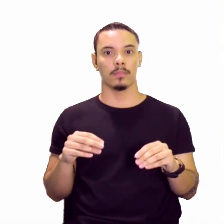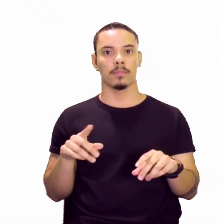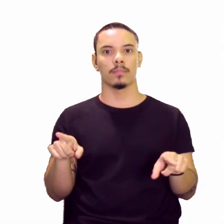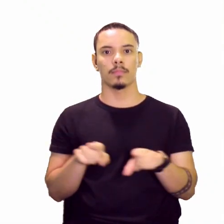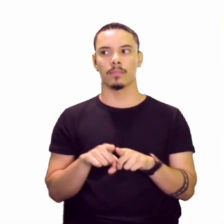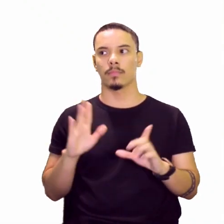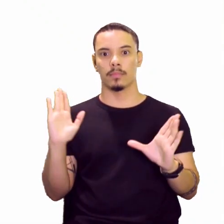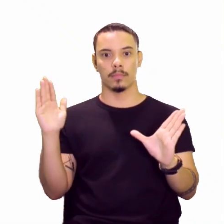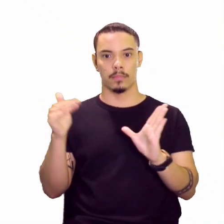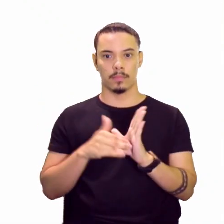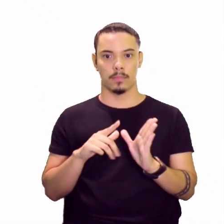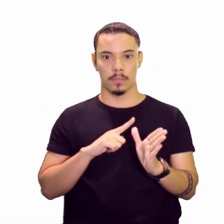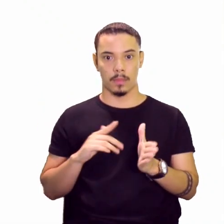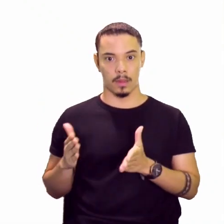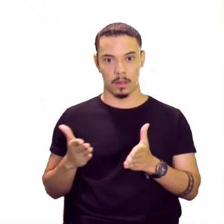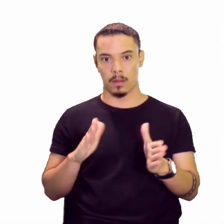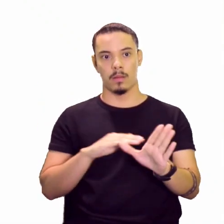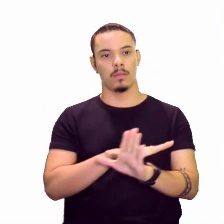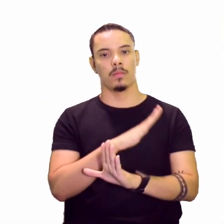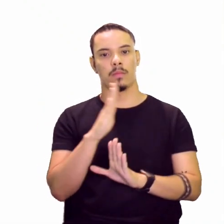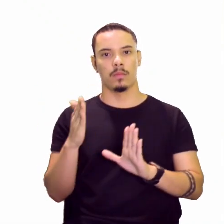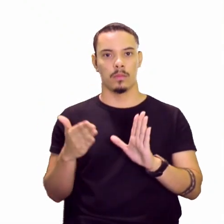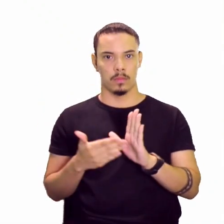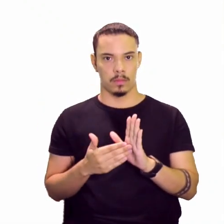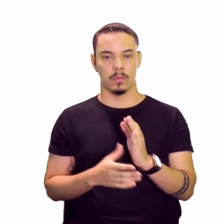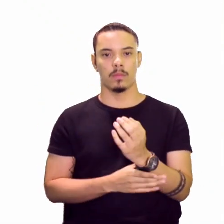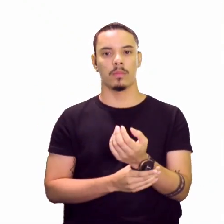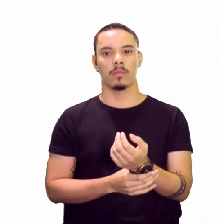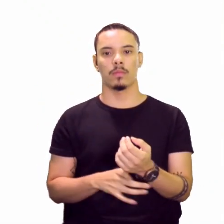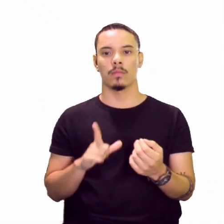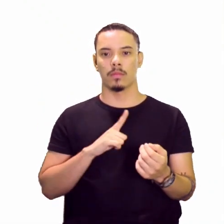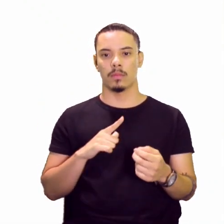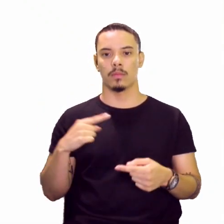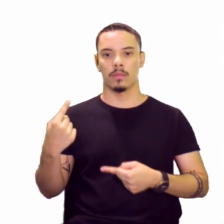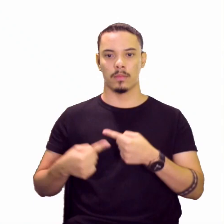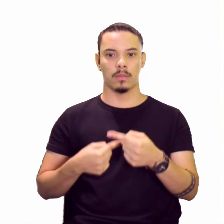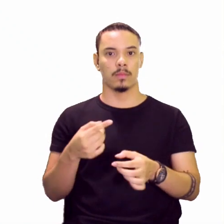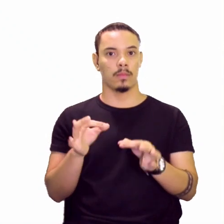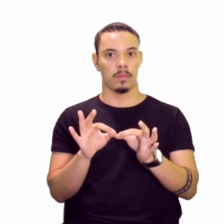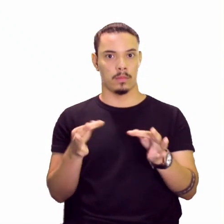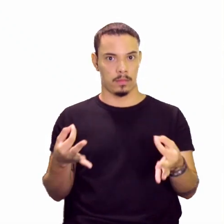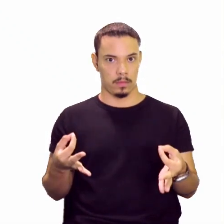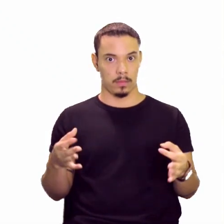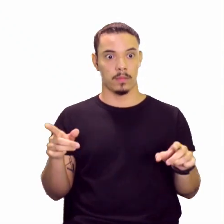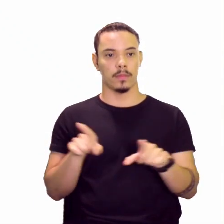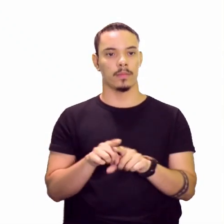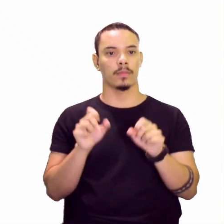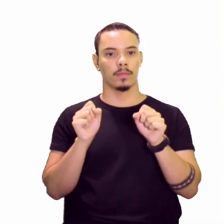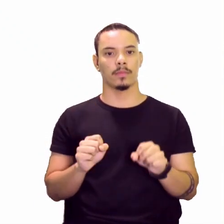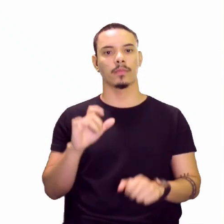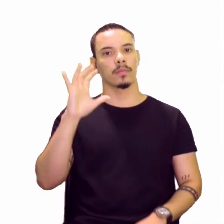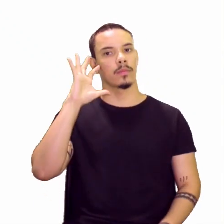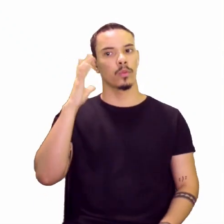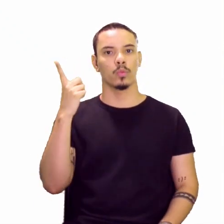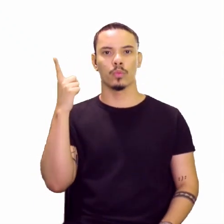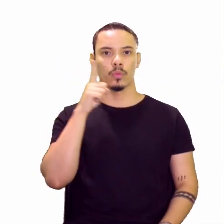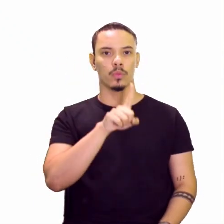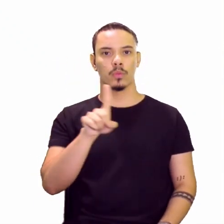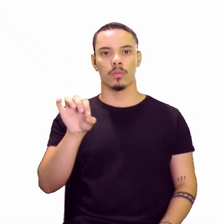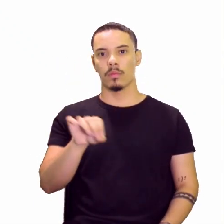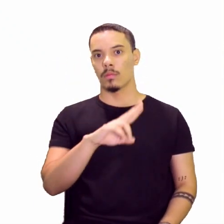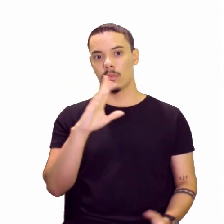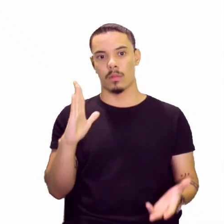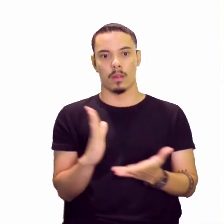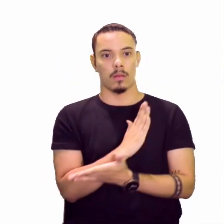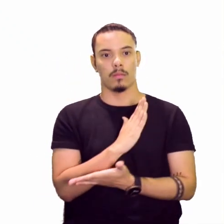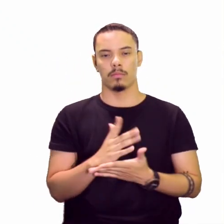enfim, existem caminhadas para todos os aventureiros, desde trilhas simples e curtas, que se pode realizar em apenas um dia ou até algumas